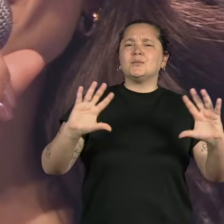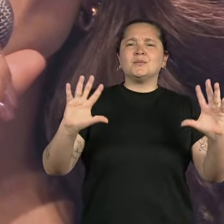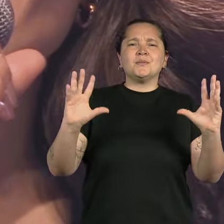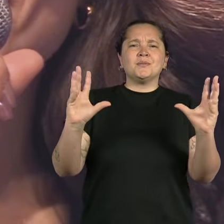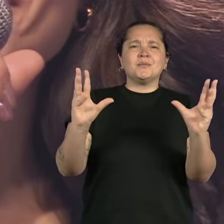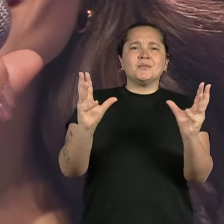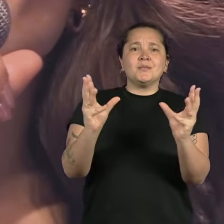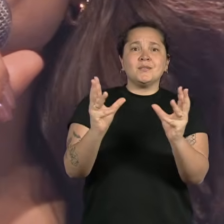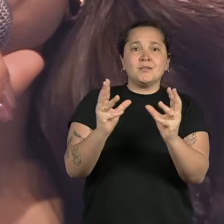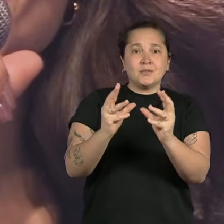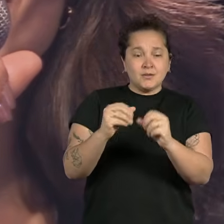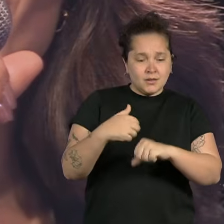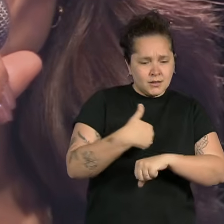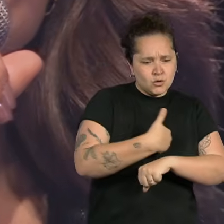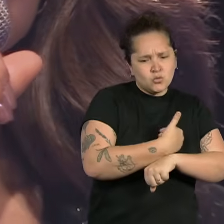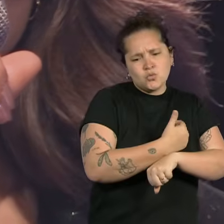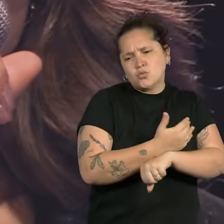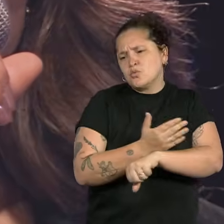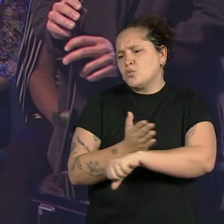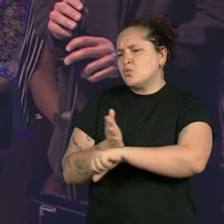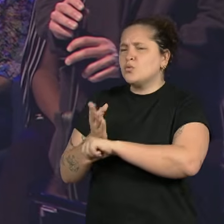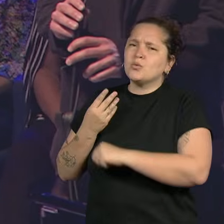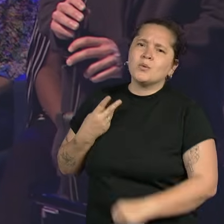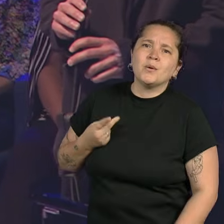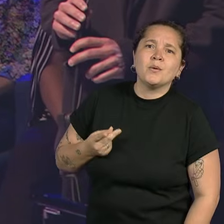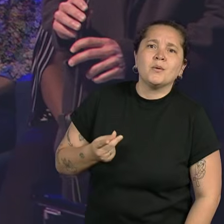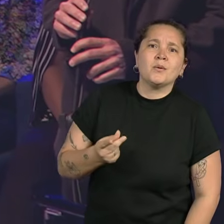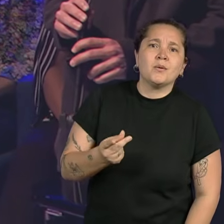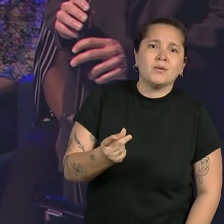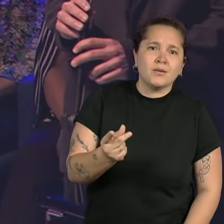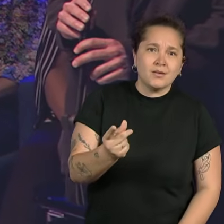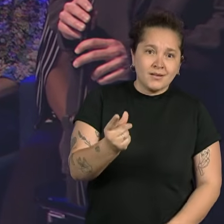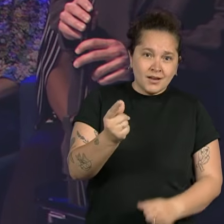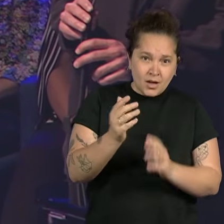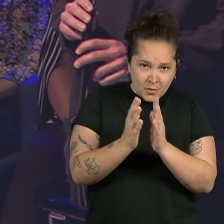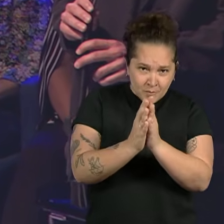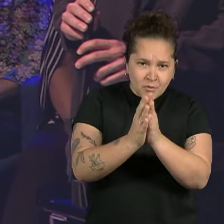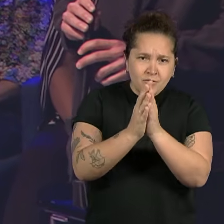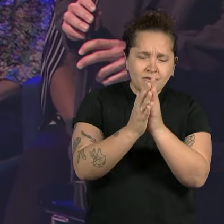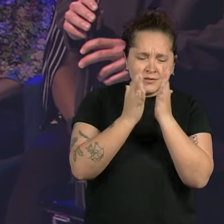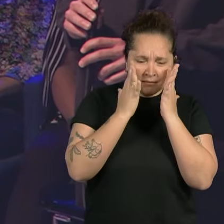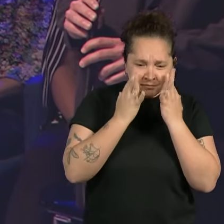Tempo, tempo, tempo, tempo. Ouve bem o que eu te digo.